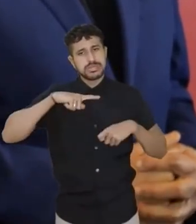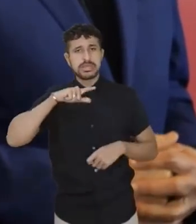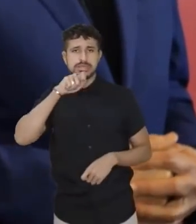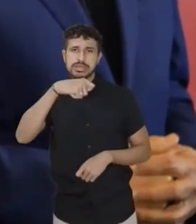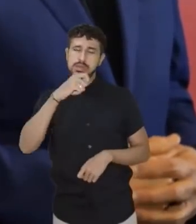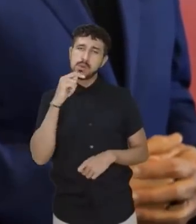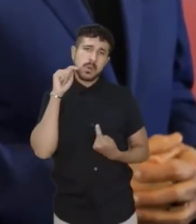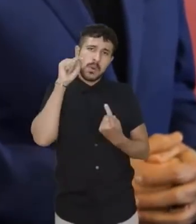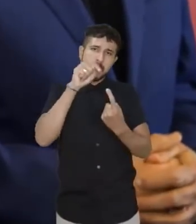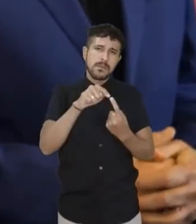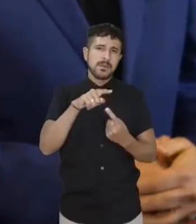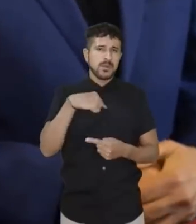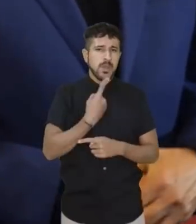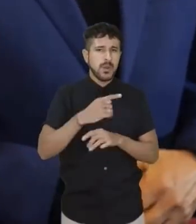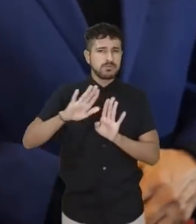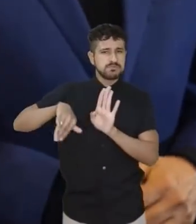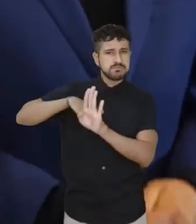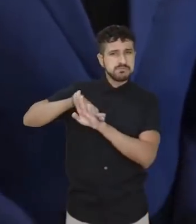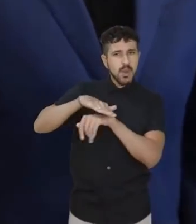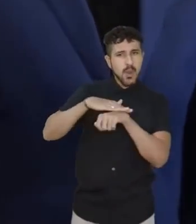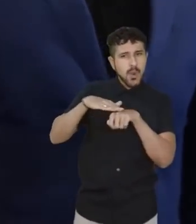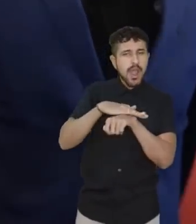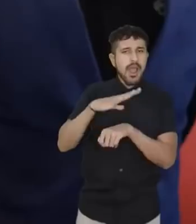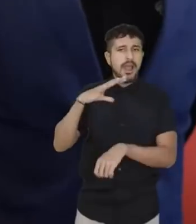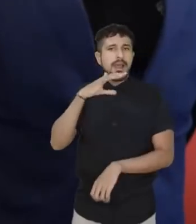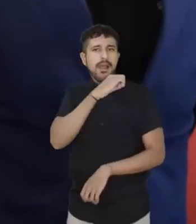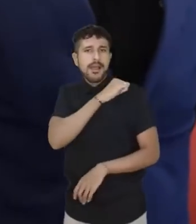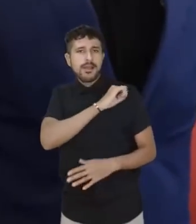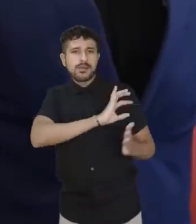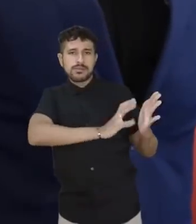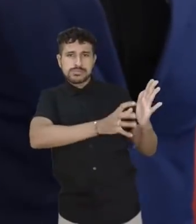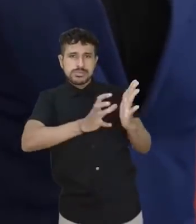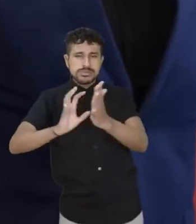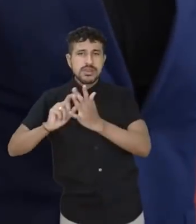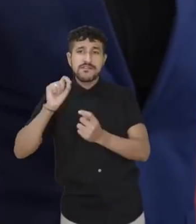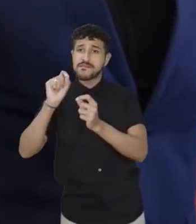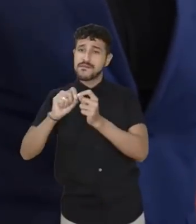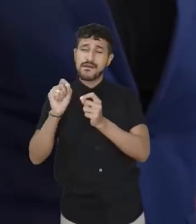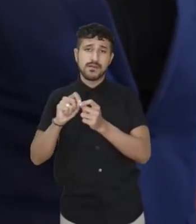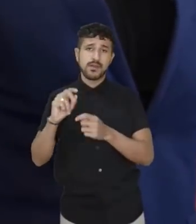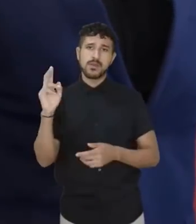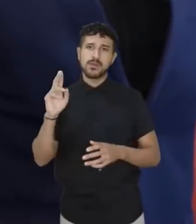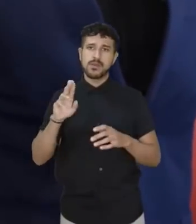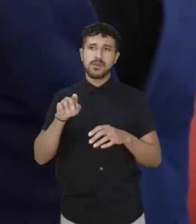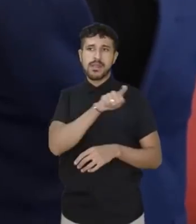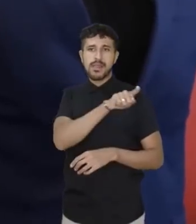dia nós conversamos até rapidamente entre os partidos, de fazer uma audiência no TSE